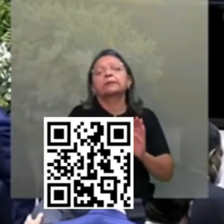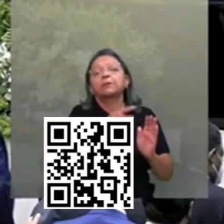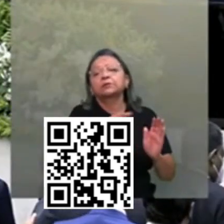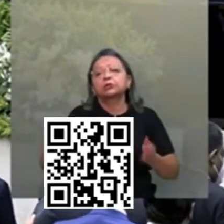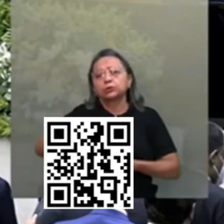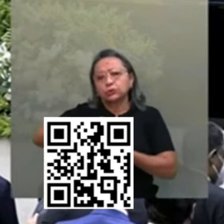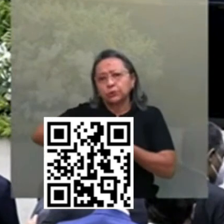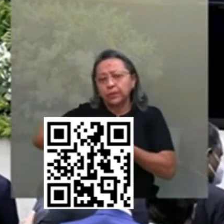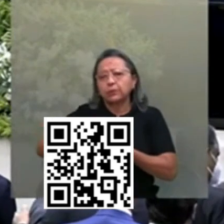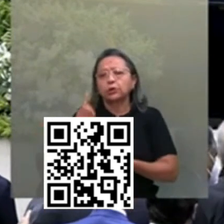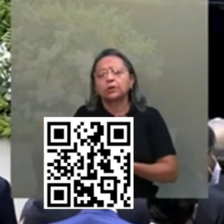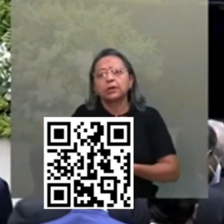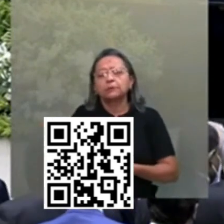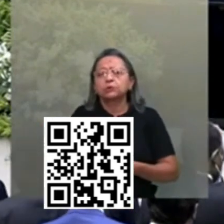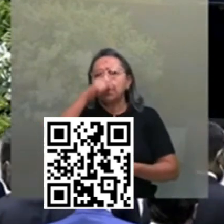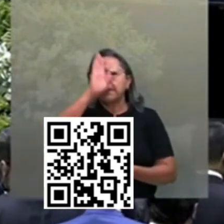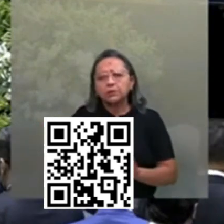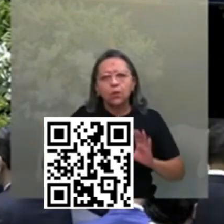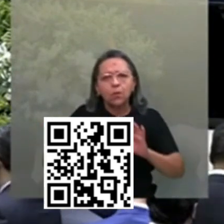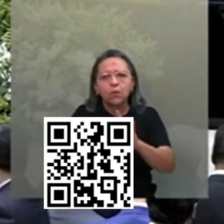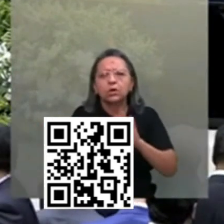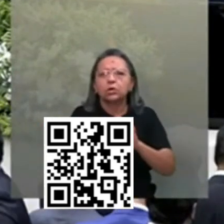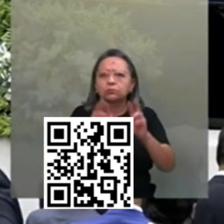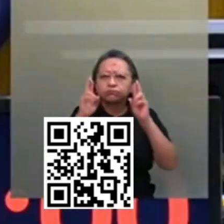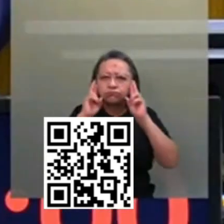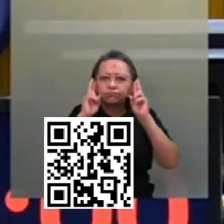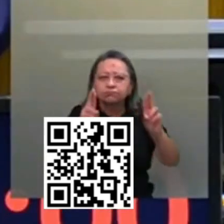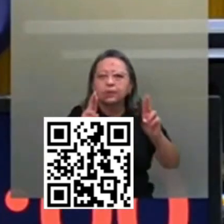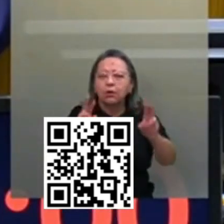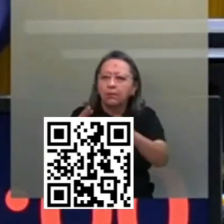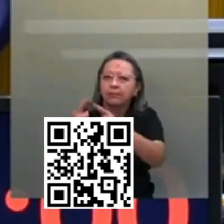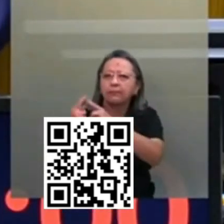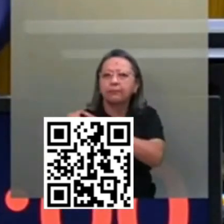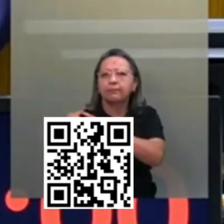Federal. Que tenhamos um Brasil unido, com respeito,